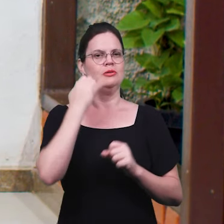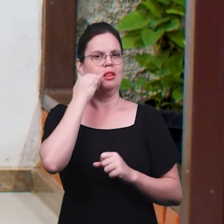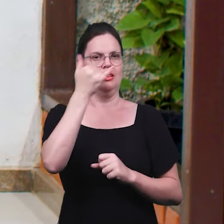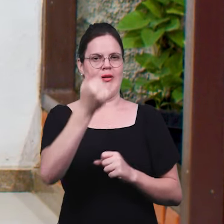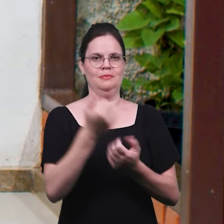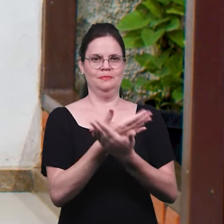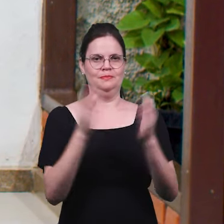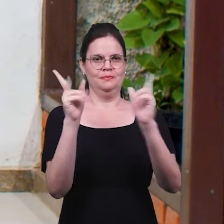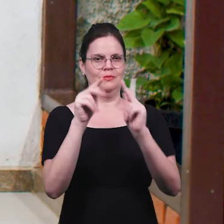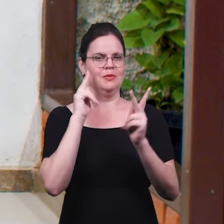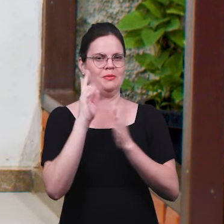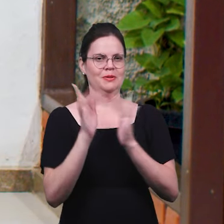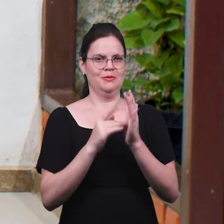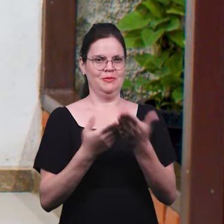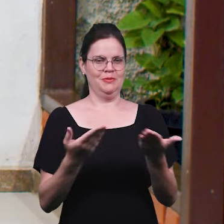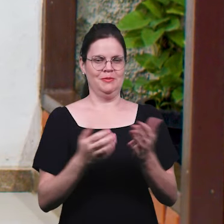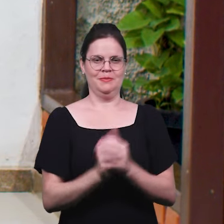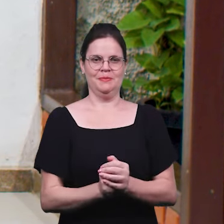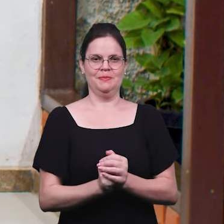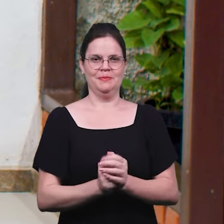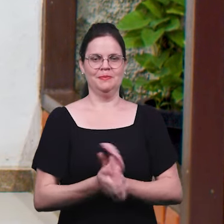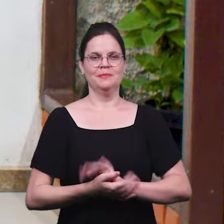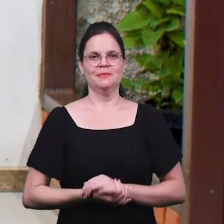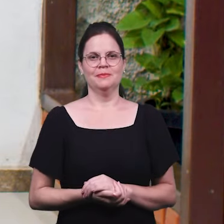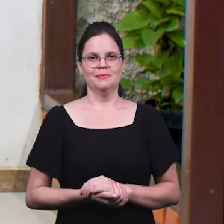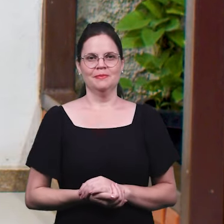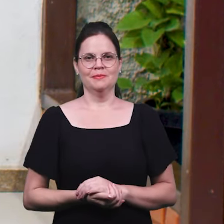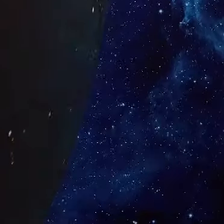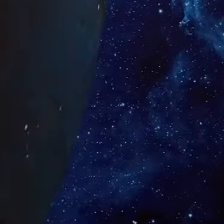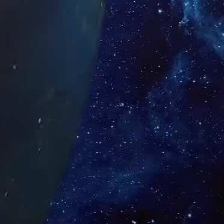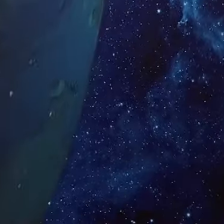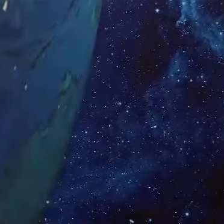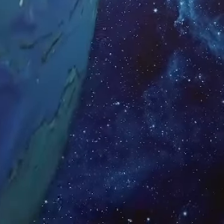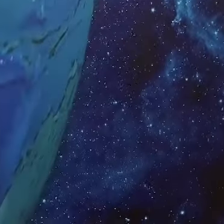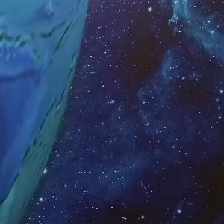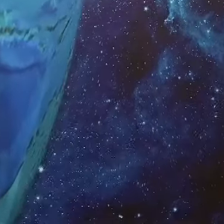disposição para orar por você. A paz do Senhor Jesus a todos.